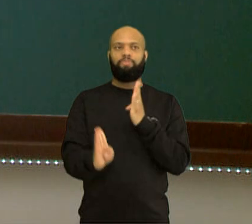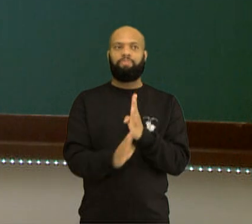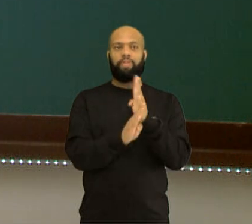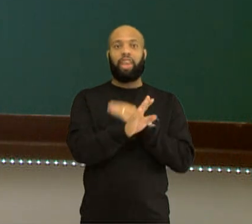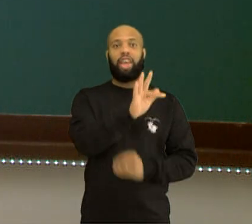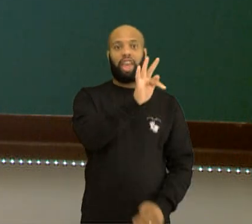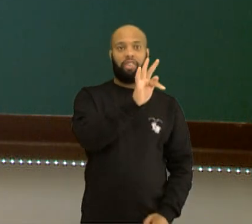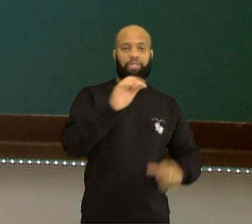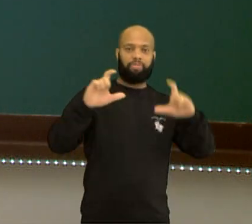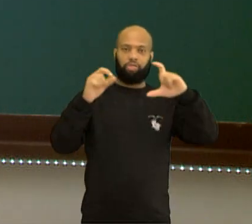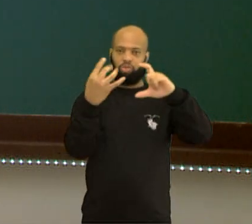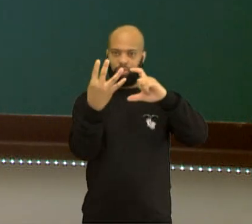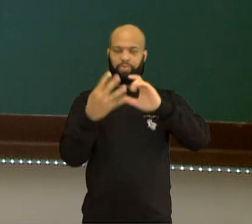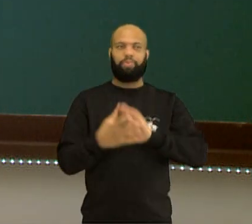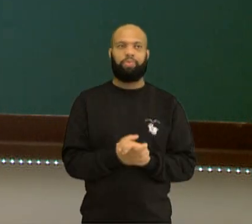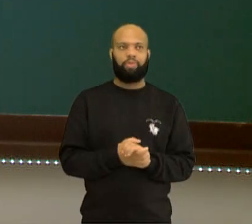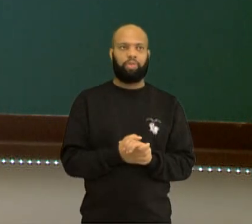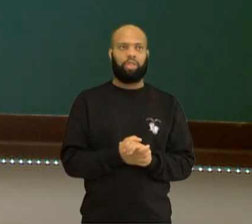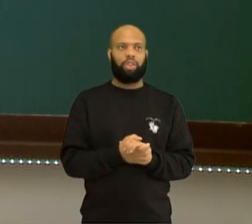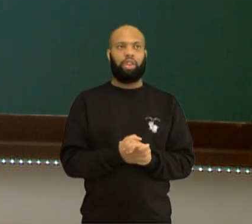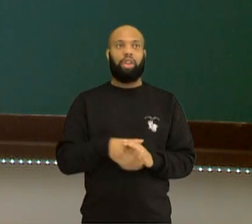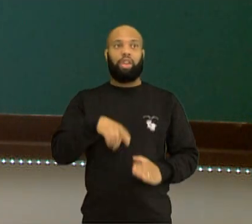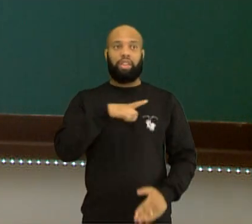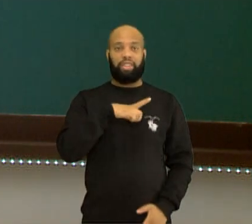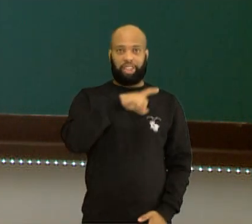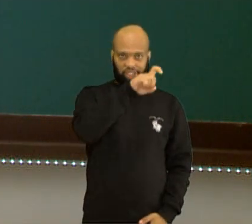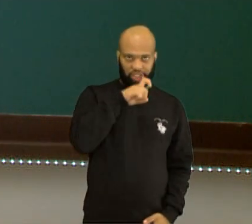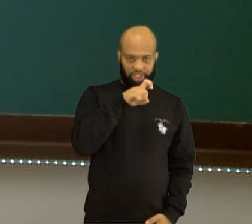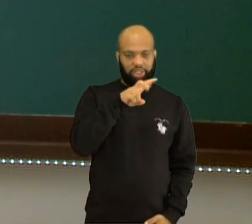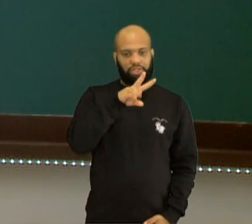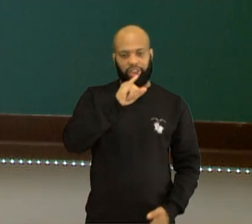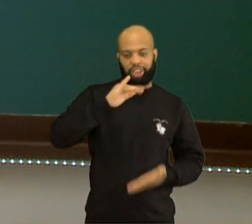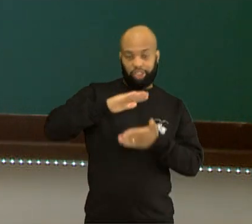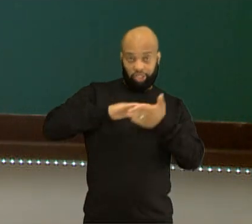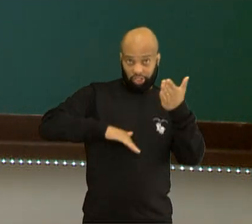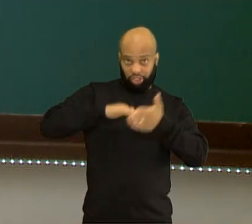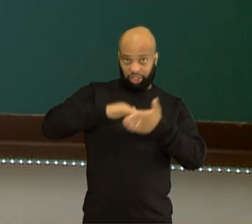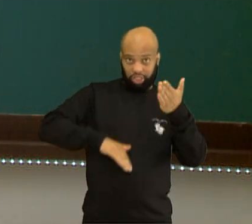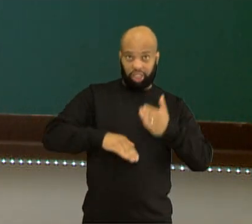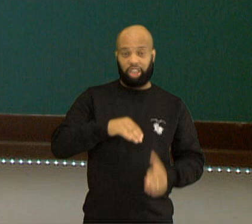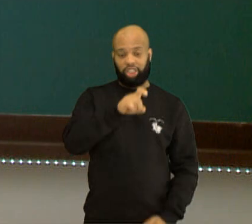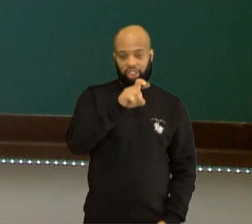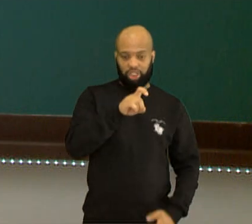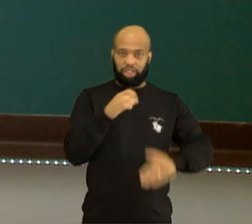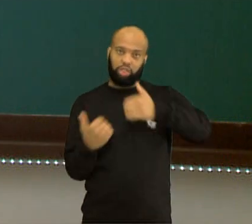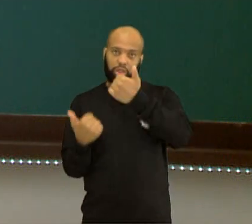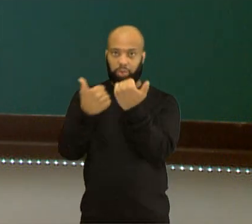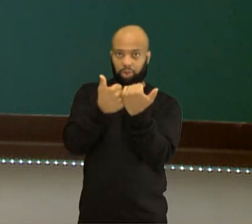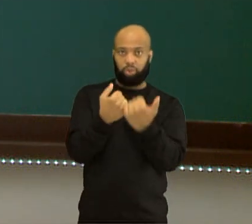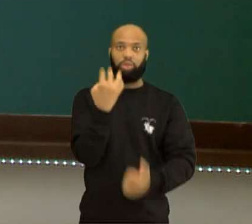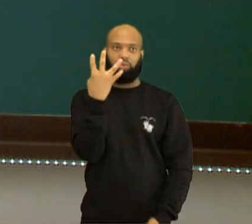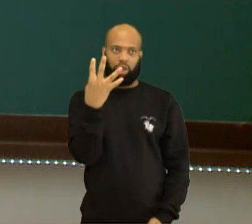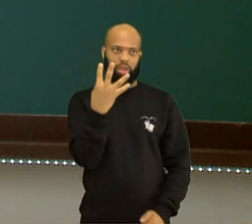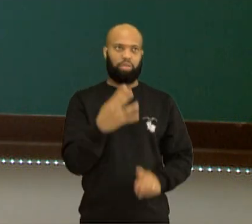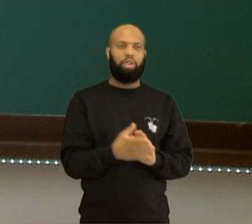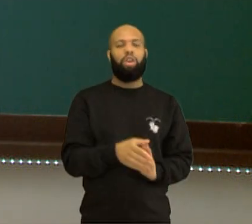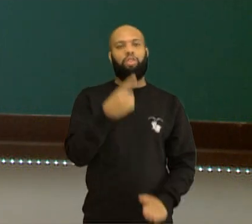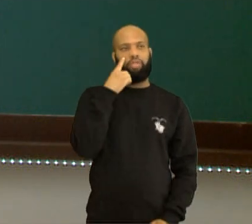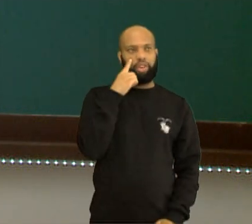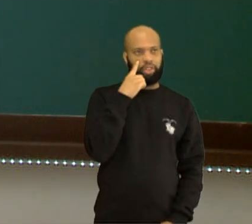o f de 4. Então, f de x é igual a menos 8 menos 100x. No lugar do x, eu coloco 4.